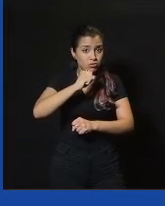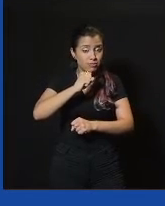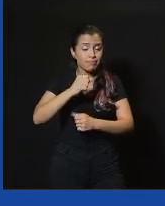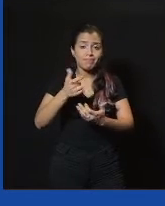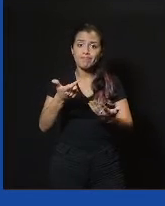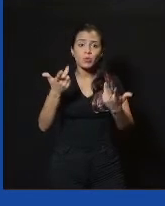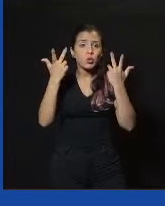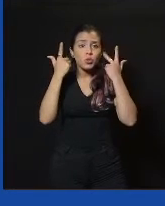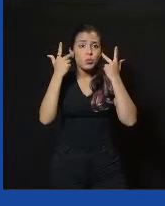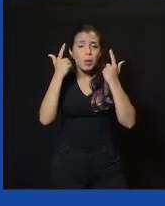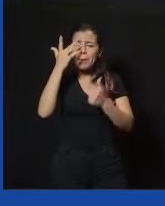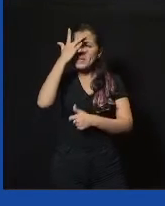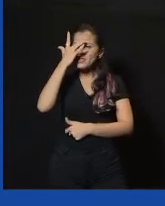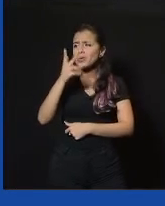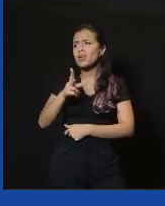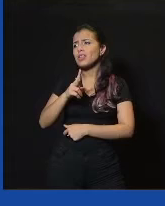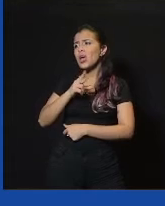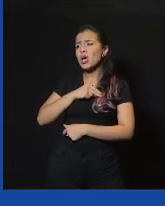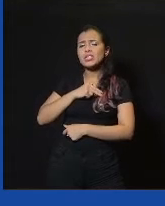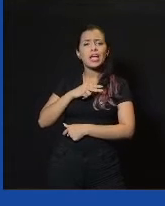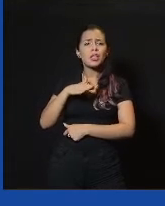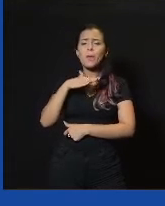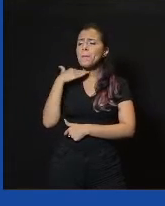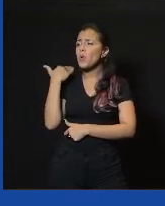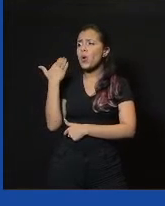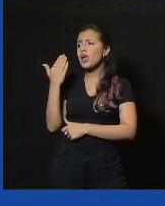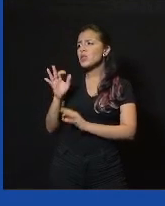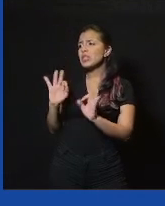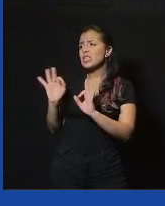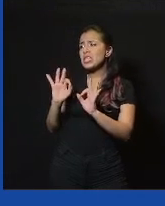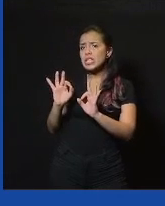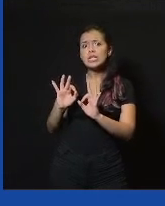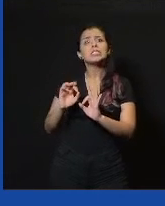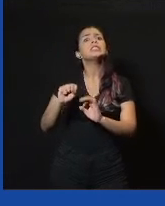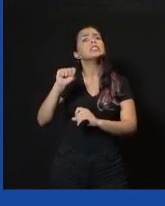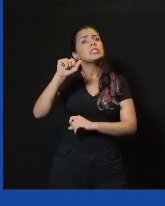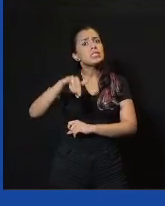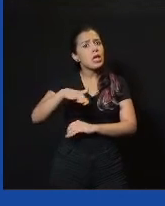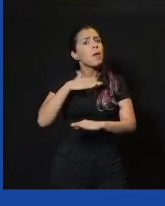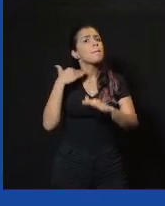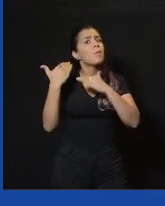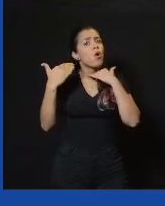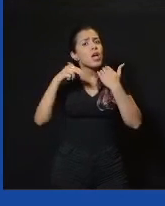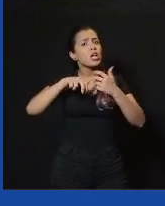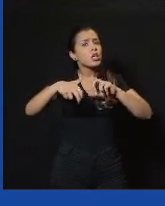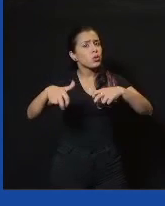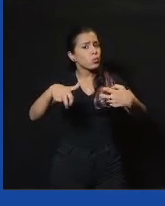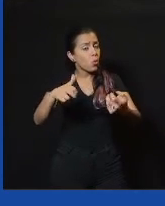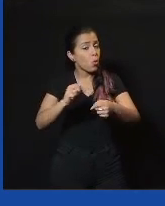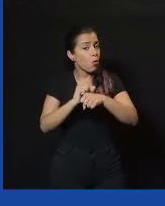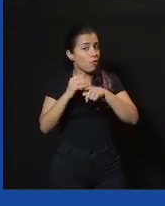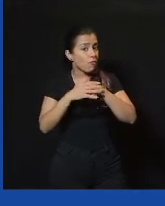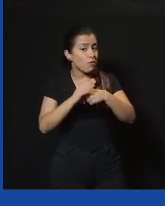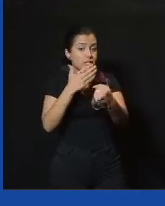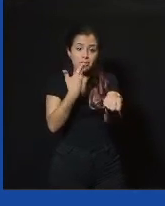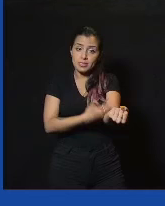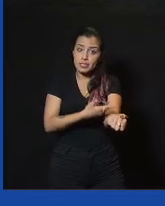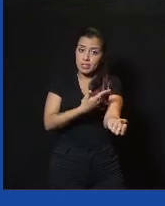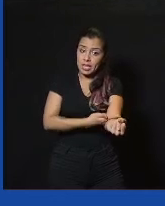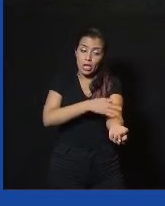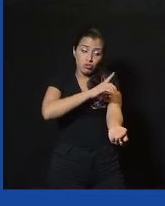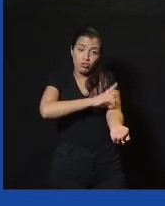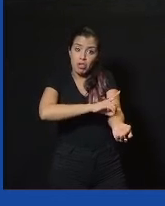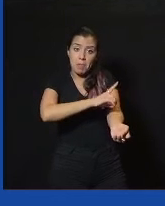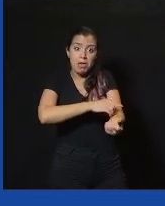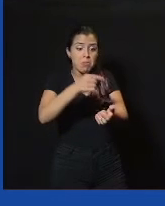pessoas não estão morrendo de Covid, as pessoas continuam morrendo de Covid, as pessoas continuam morrendo de pressão alta, as pessoas continuam morrendo de diabetes, as pessoas continuam